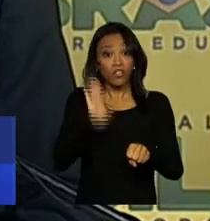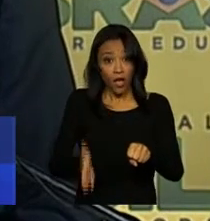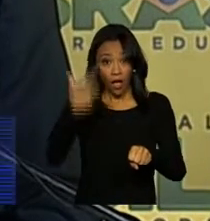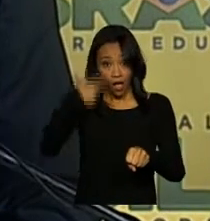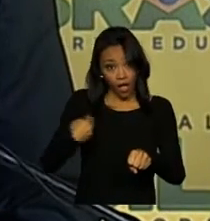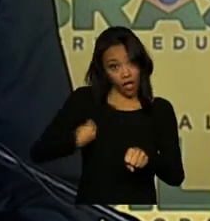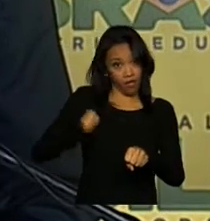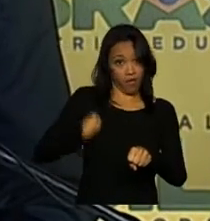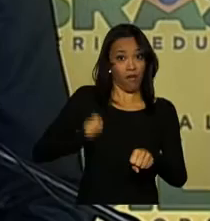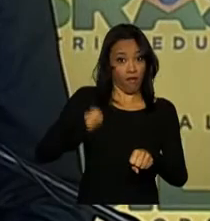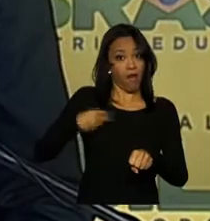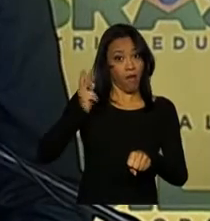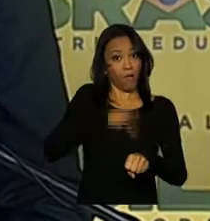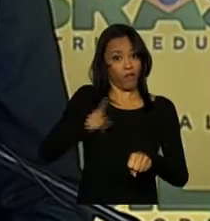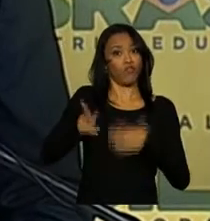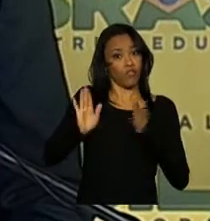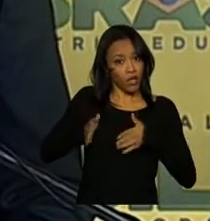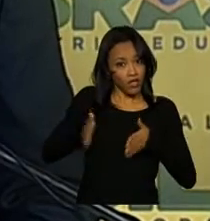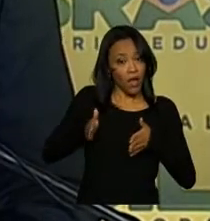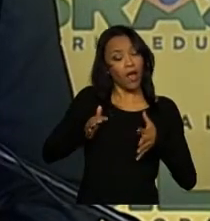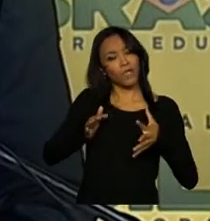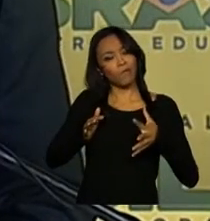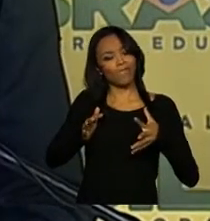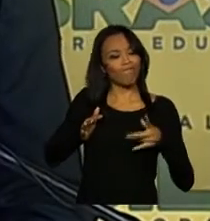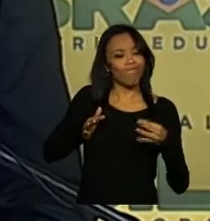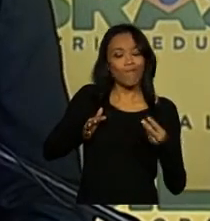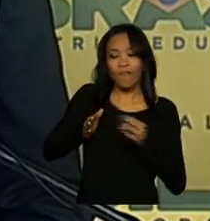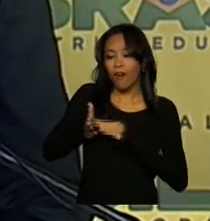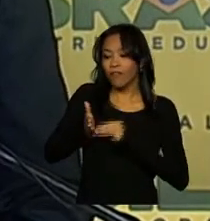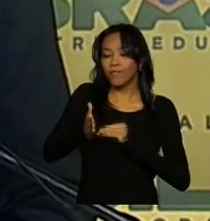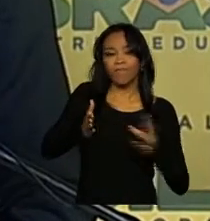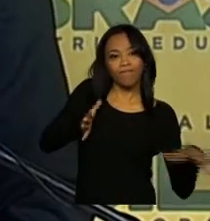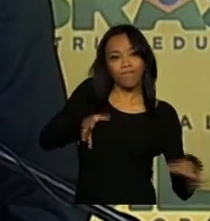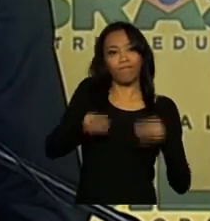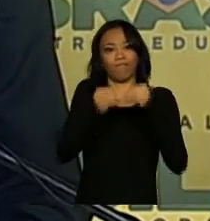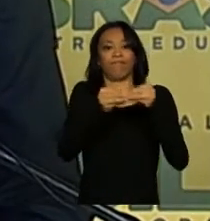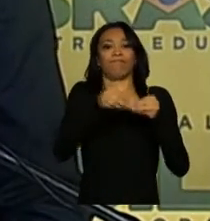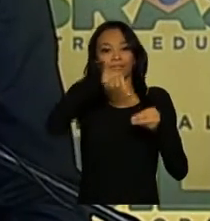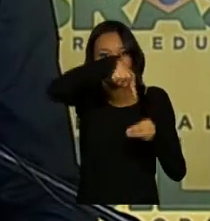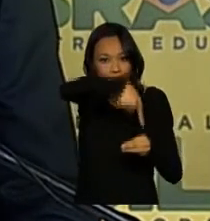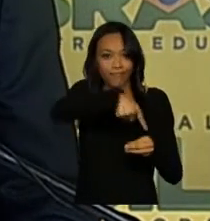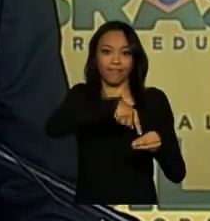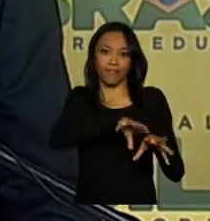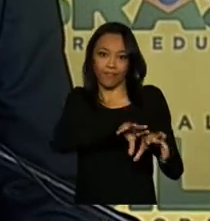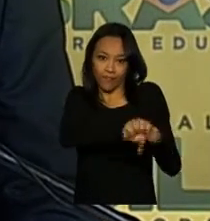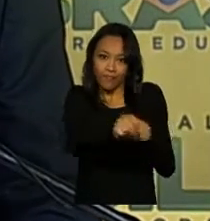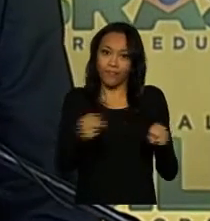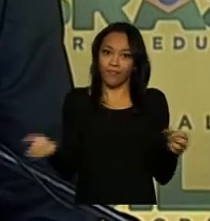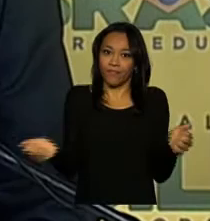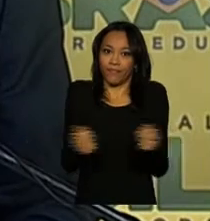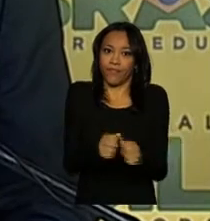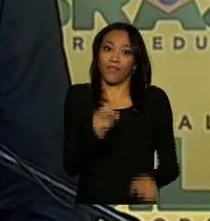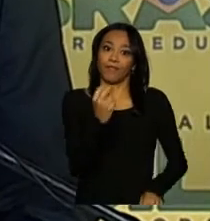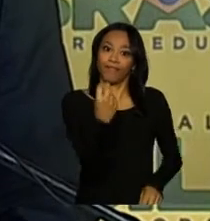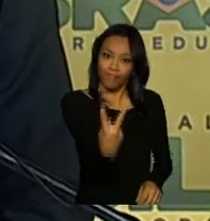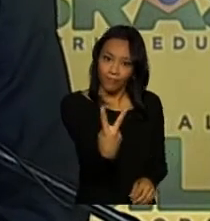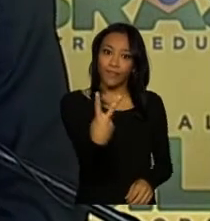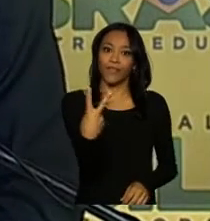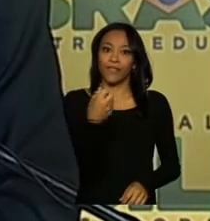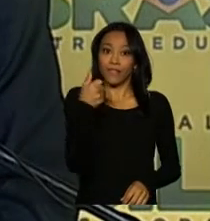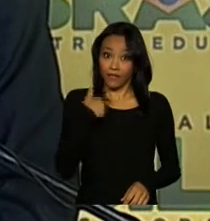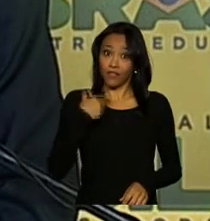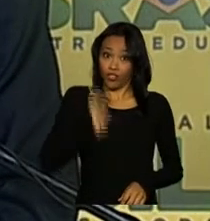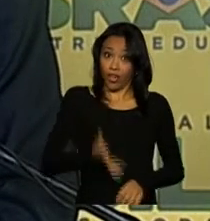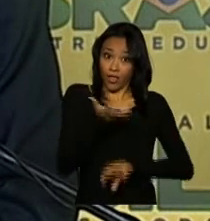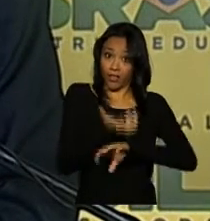professor ele complementar a licenciatura que ele precisa para poder ter a formação adequada na disciplina que ele